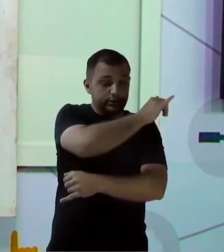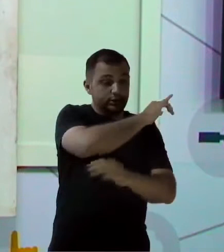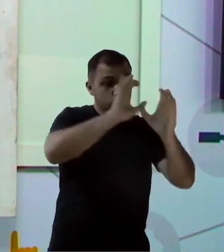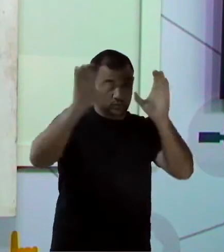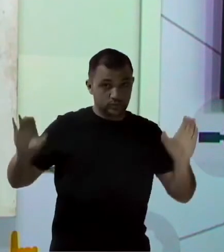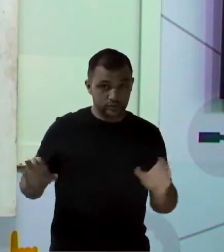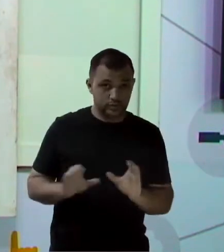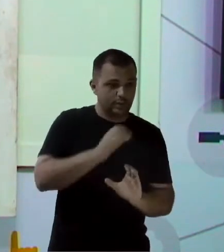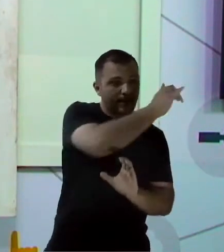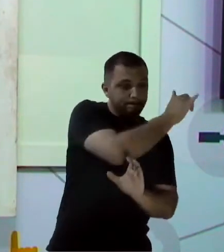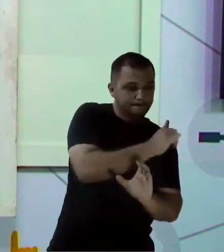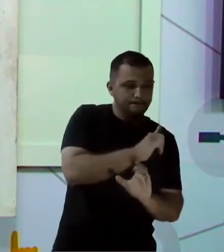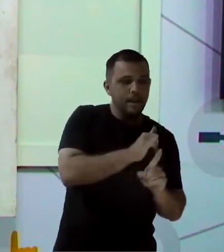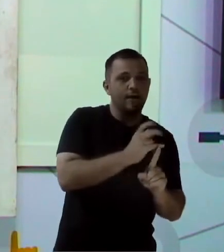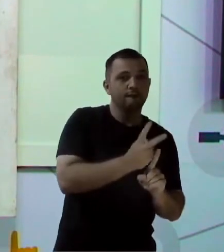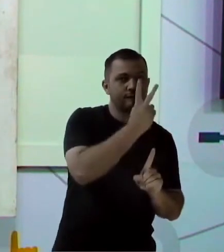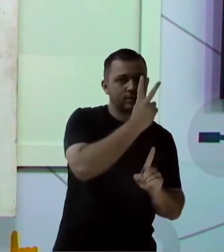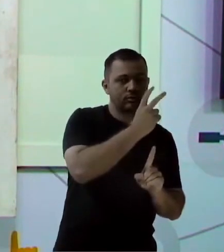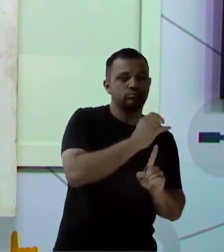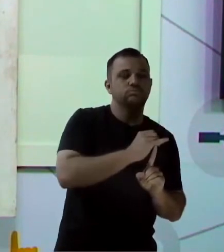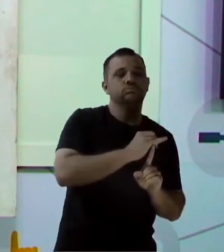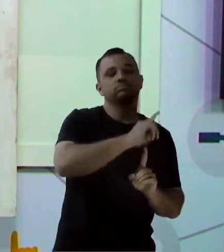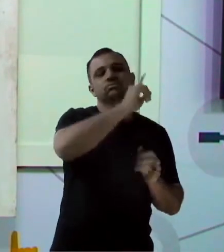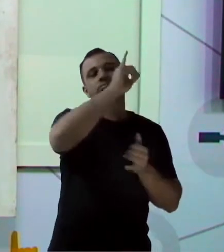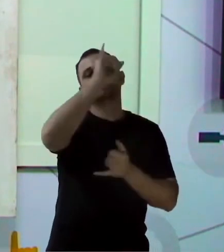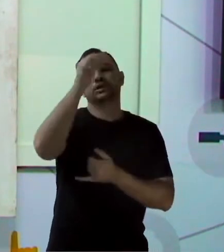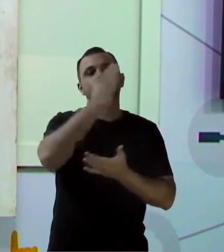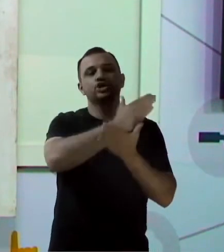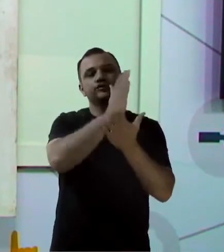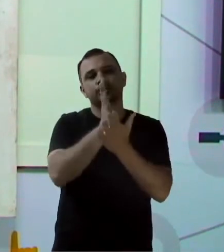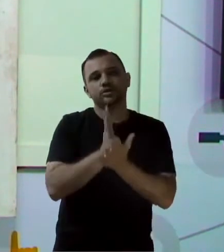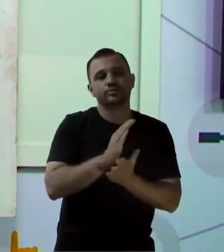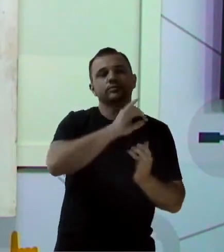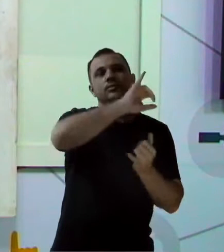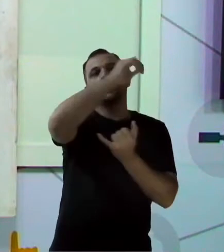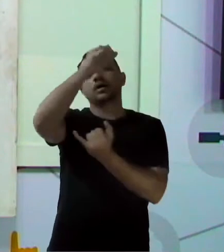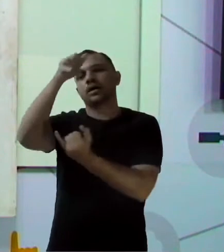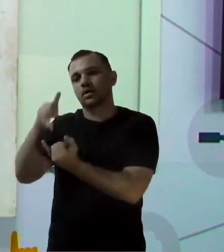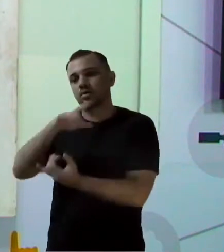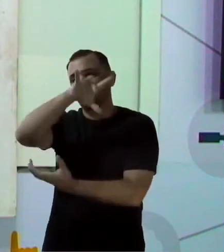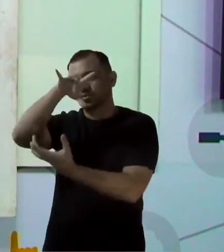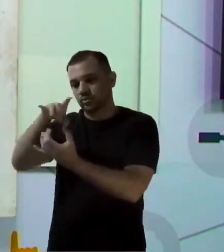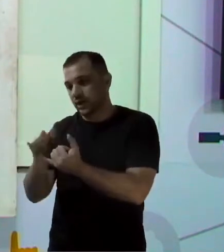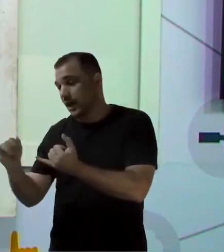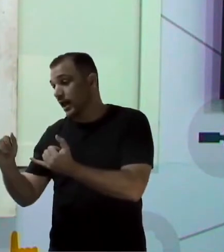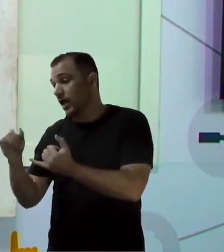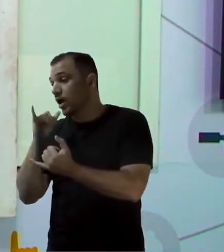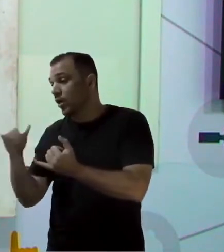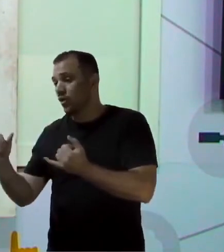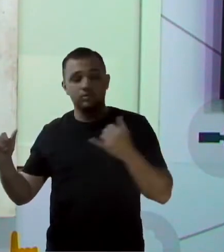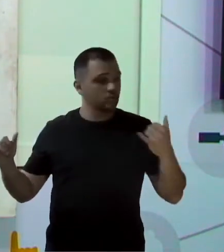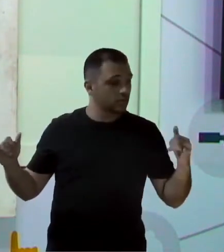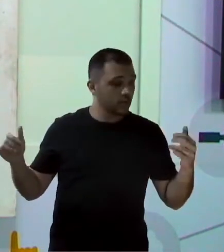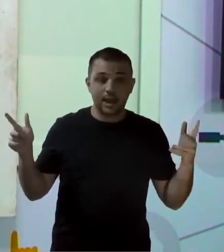corrente que entra no circuito é a mesma que vai sair. Então, o que vocês conseguem aqui olhar e me falar nesse circuito